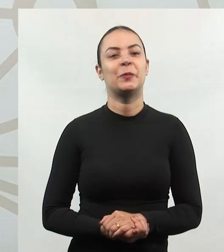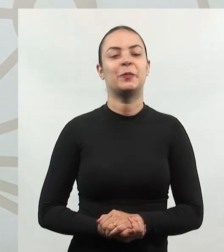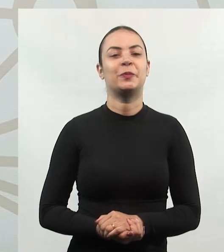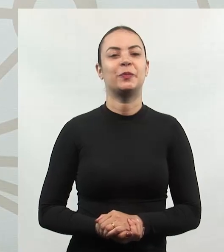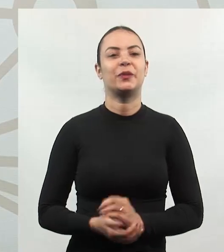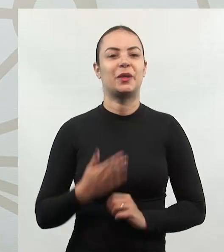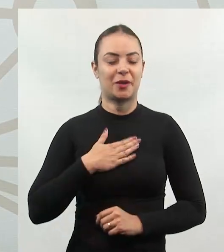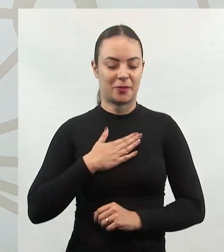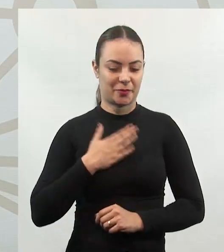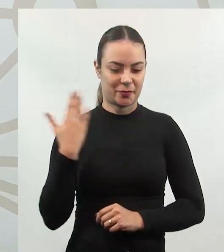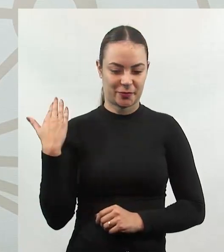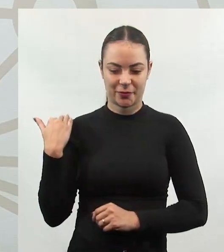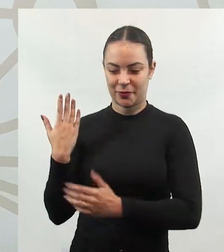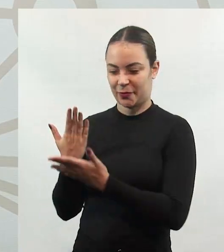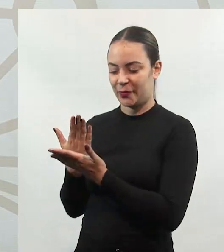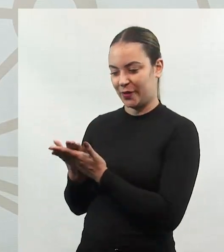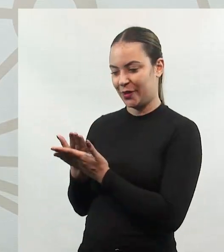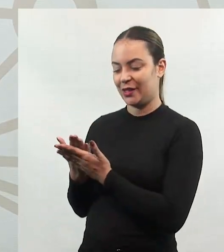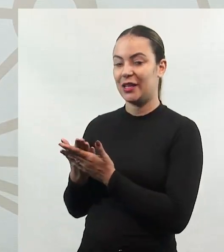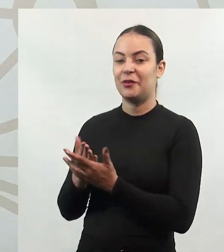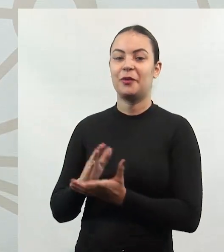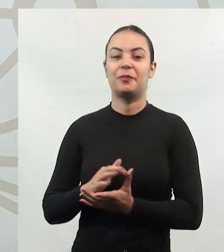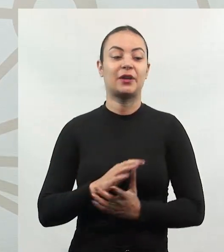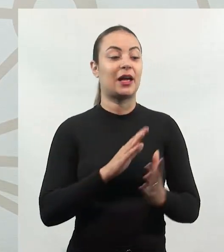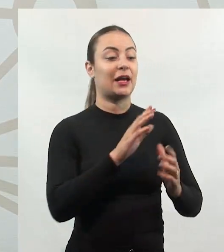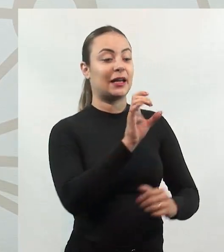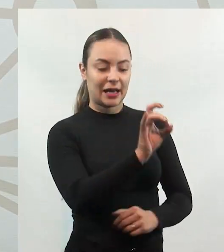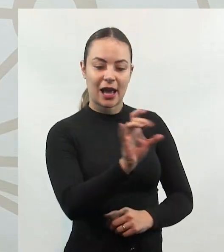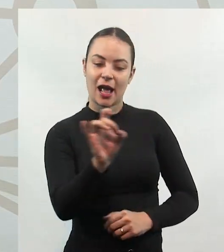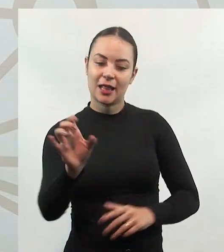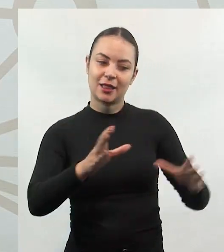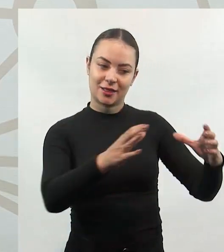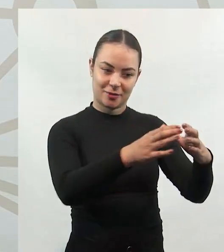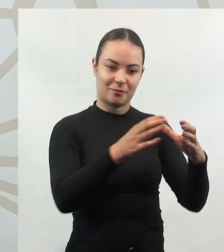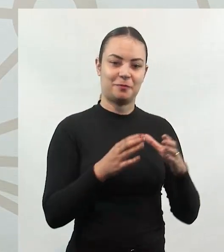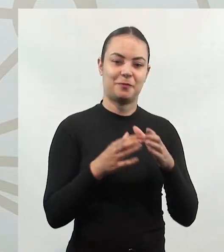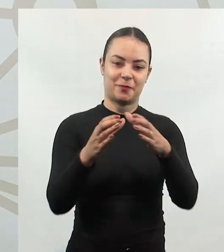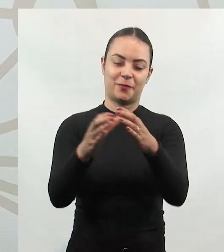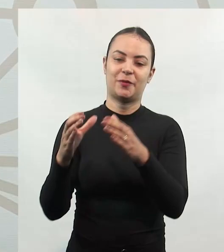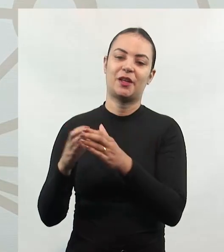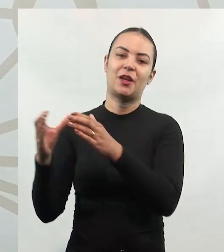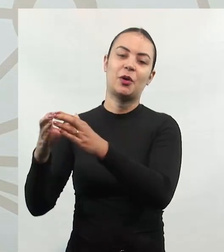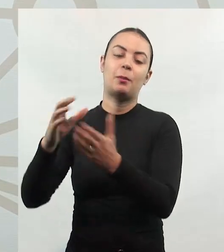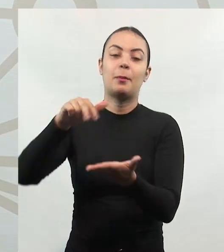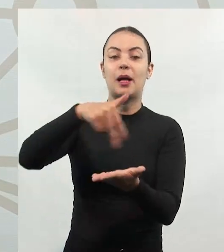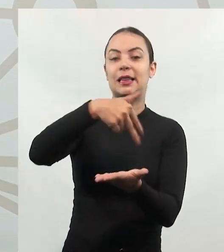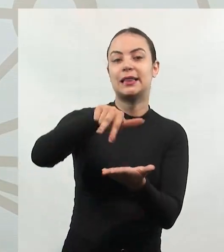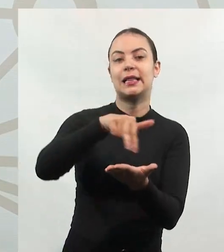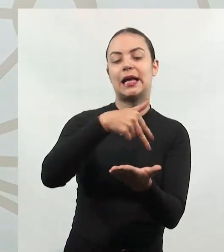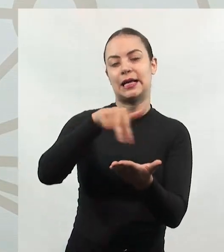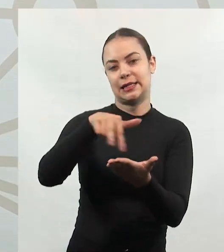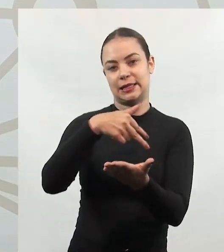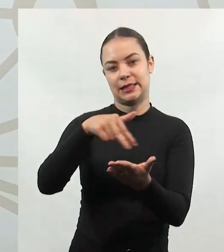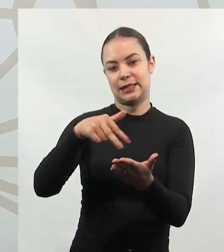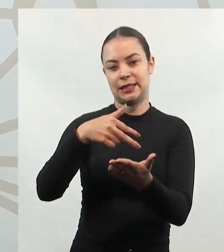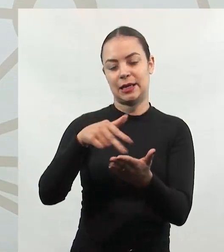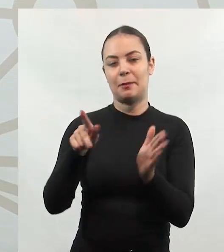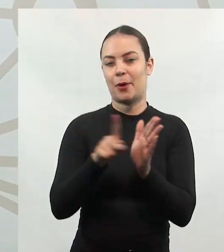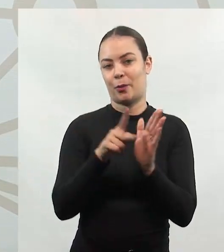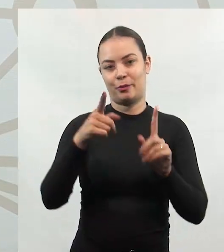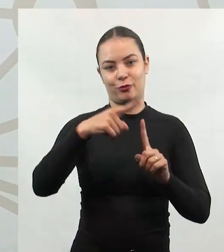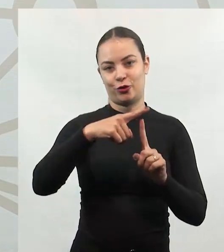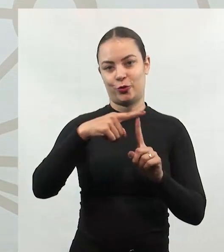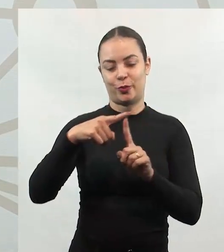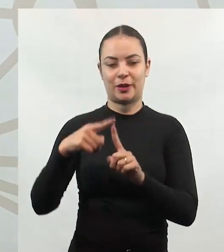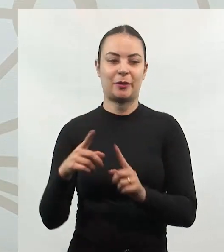o estudo e a prática do que nos pertence, né? O samba. Eu não dançava nada, dancei um samba